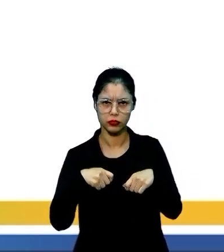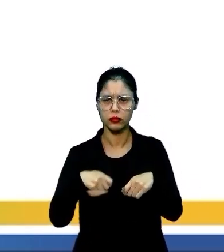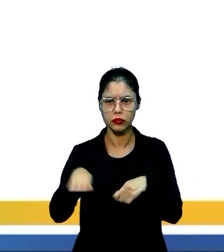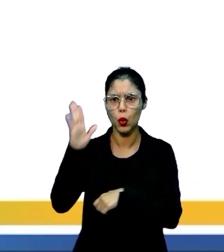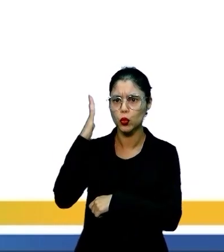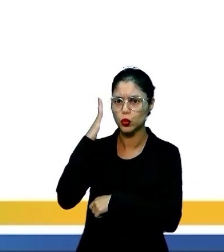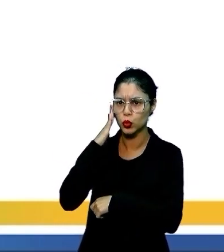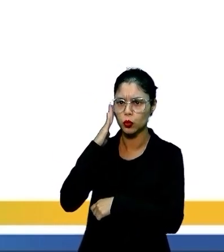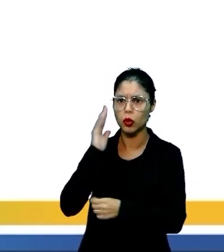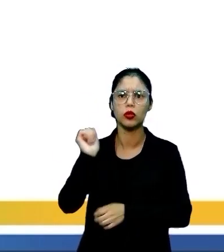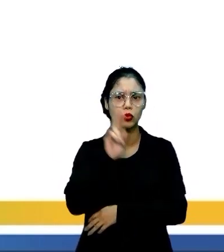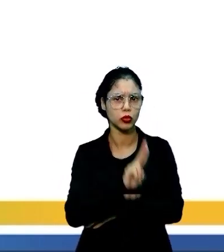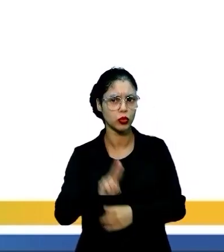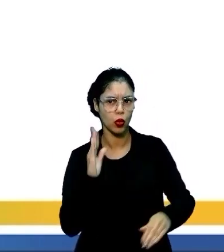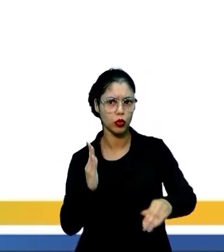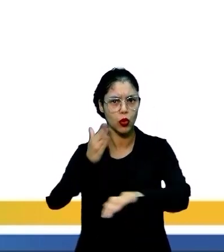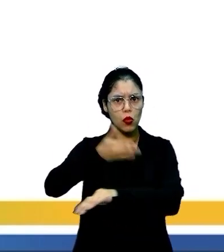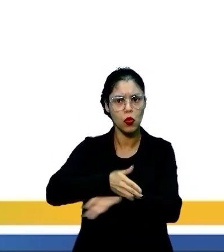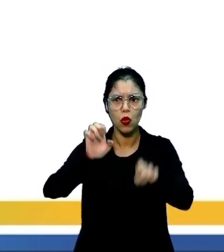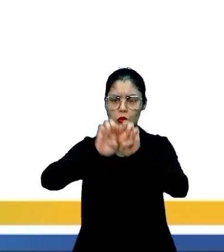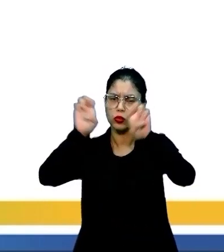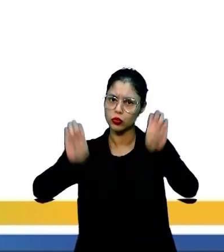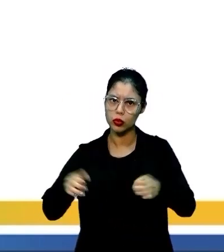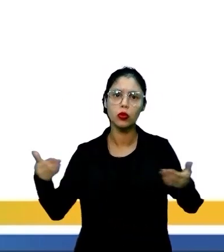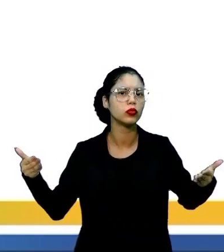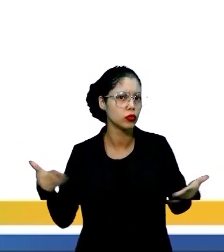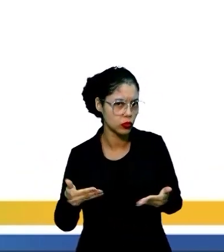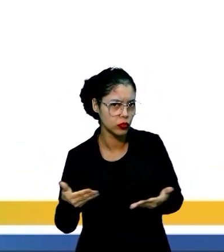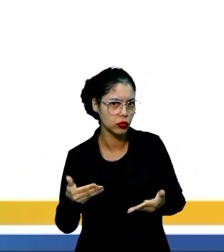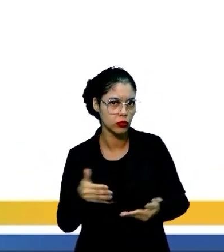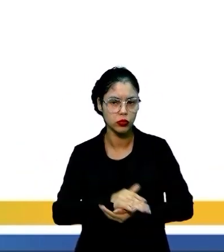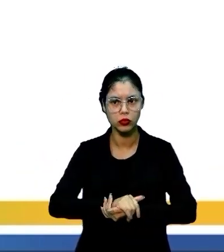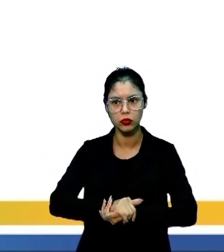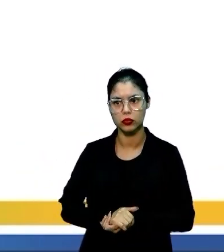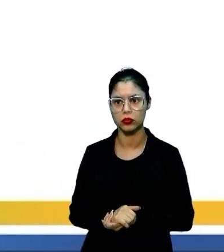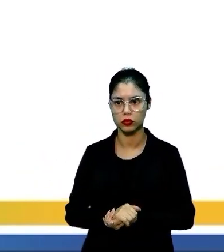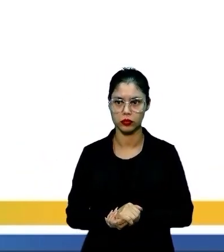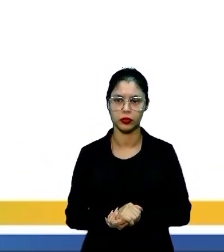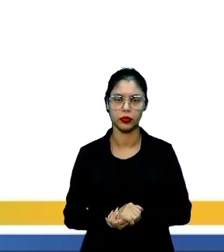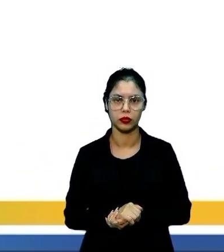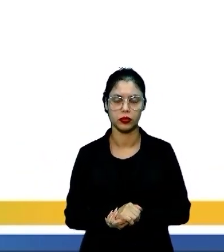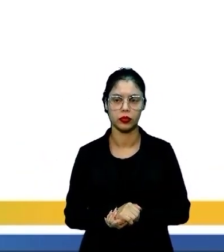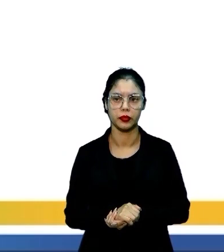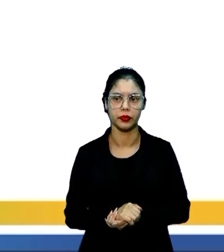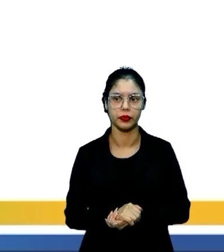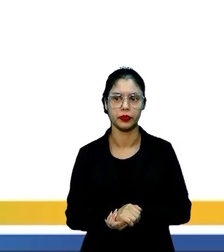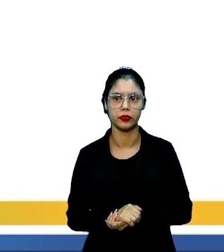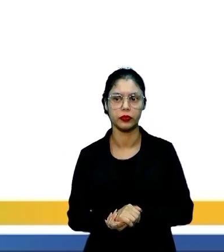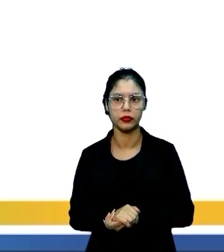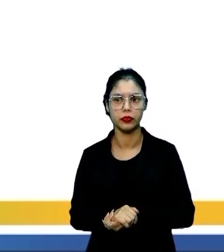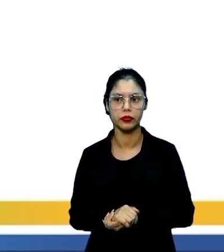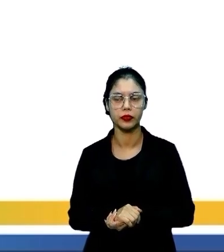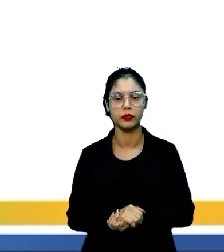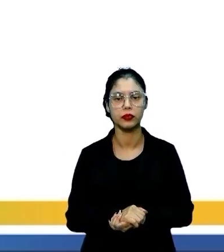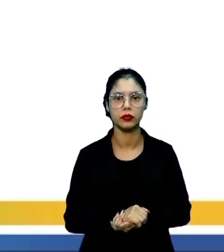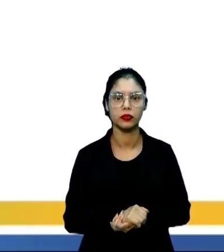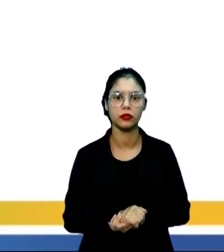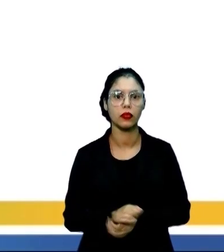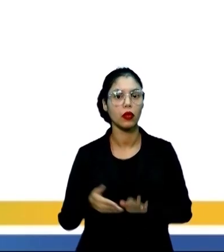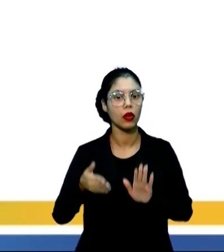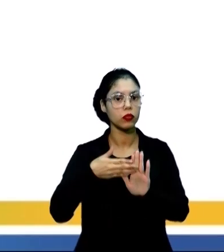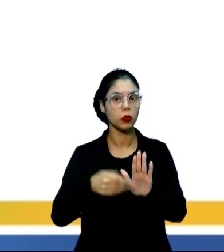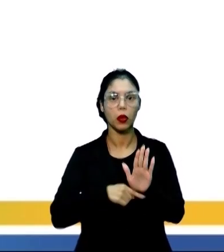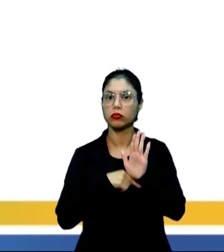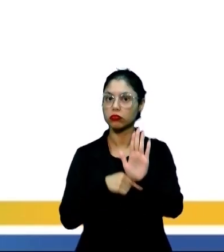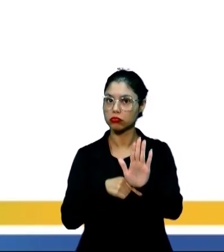a possibilidade de ultrapassar sua estrutura atual. As